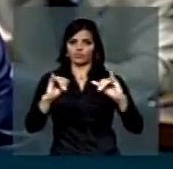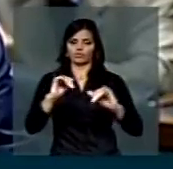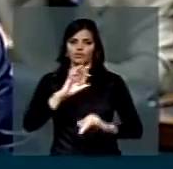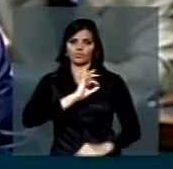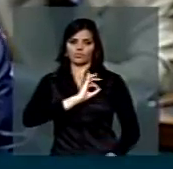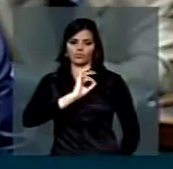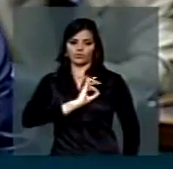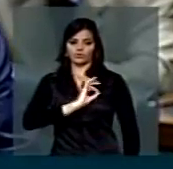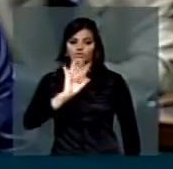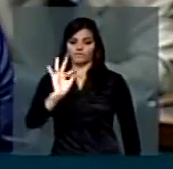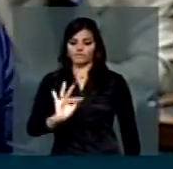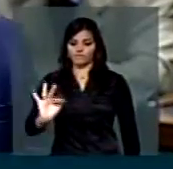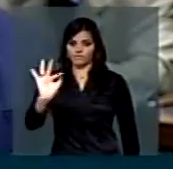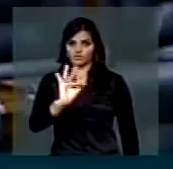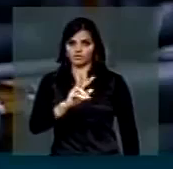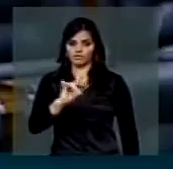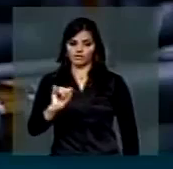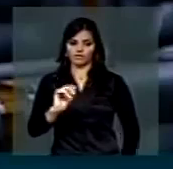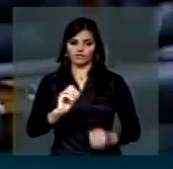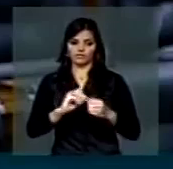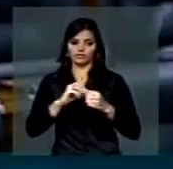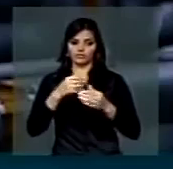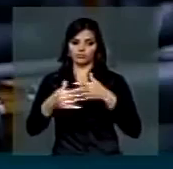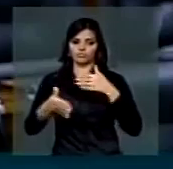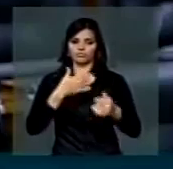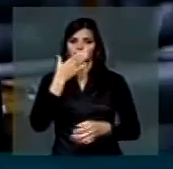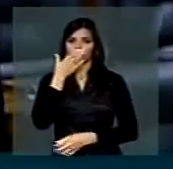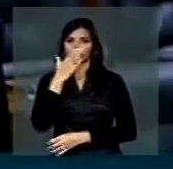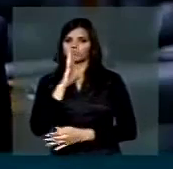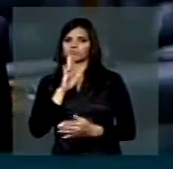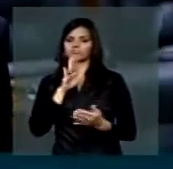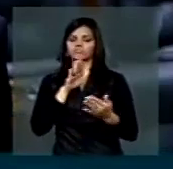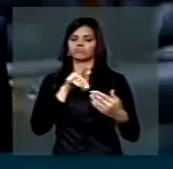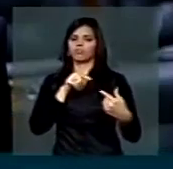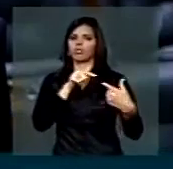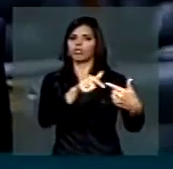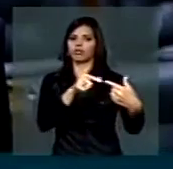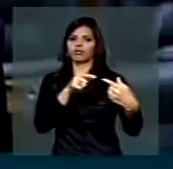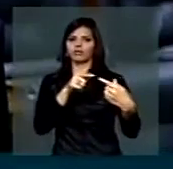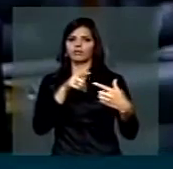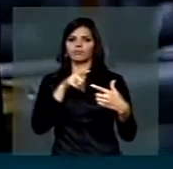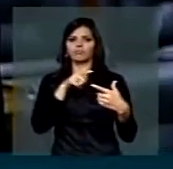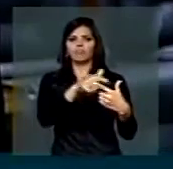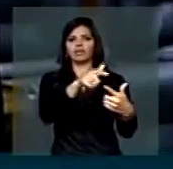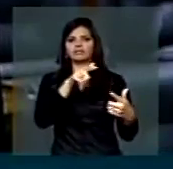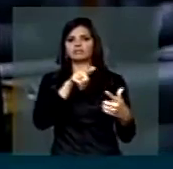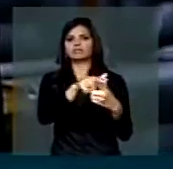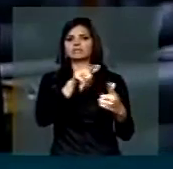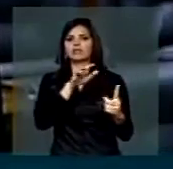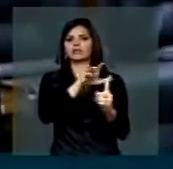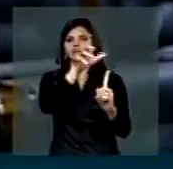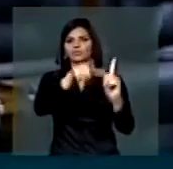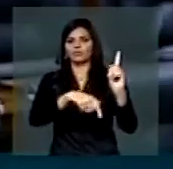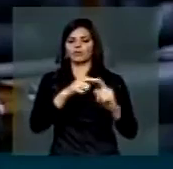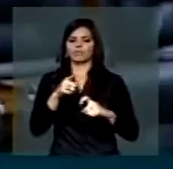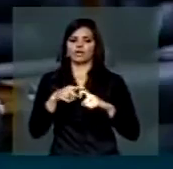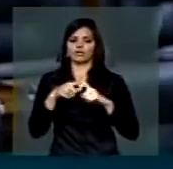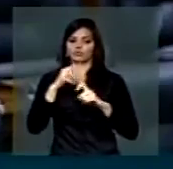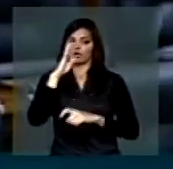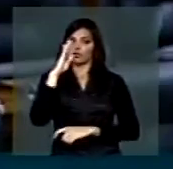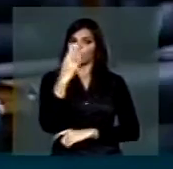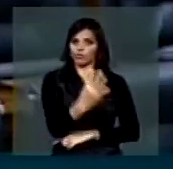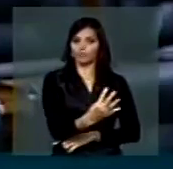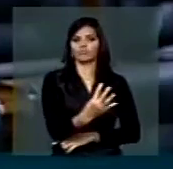Polícia Federal estaria exercendo qualquer tipo de ação persecutória em relação à médica. Isto é uma